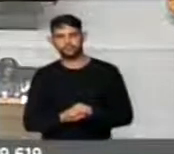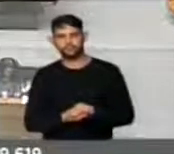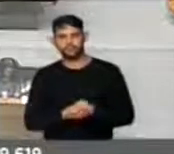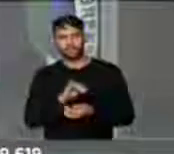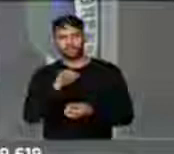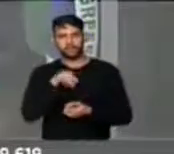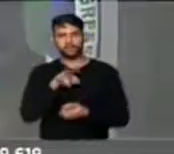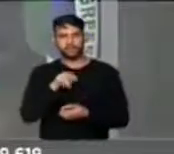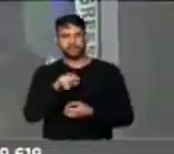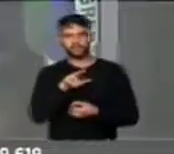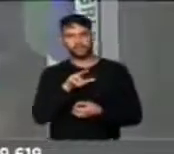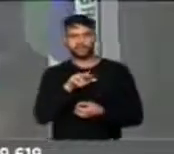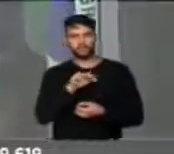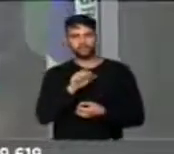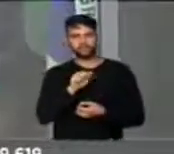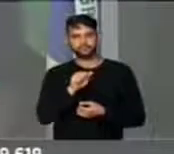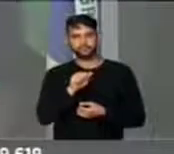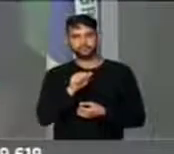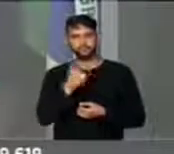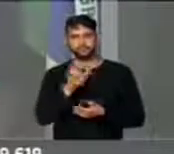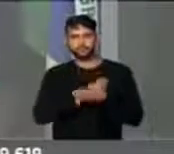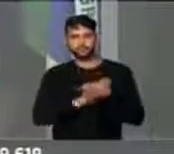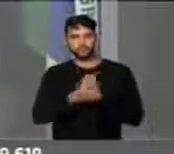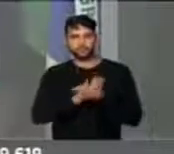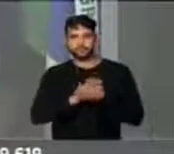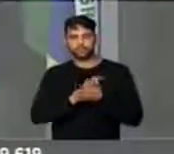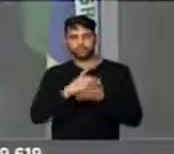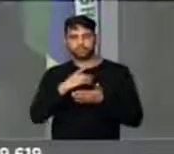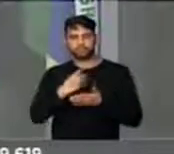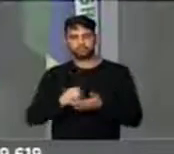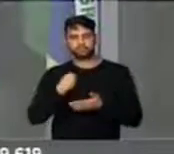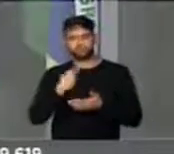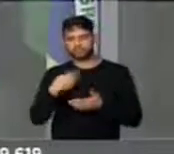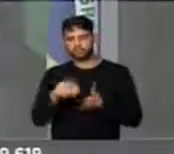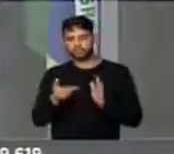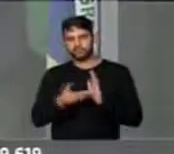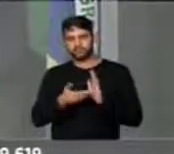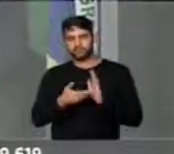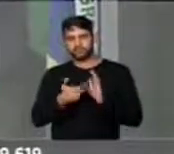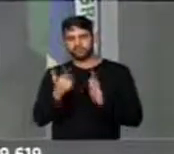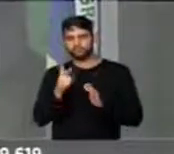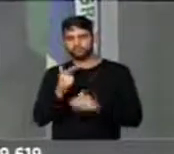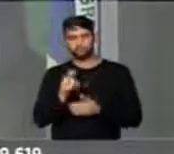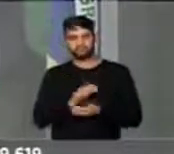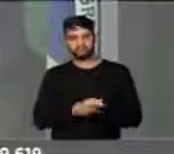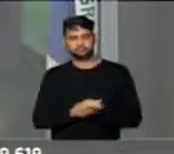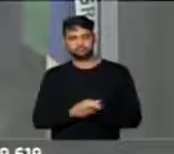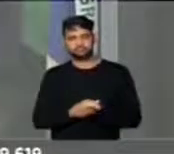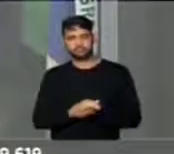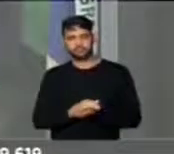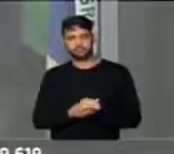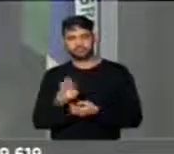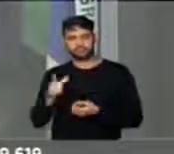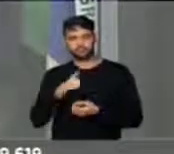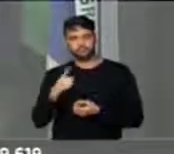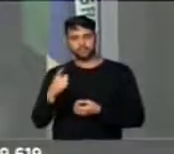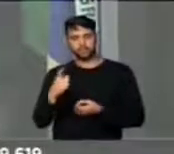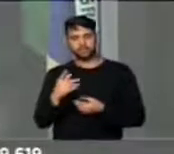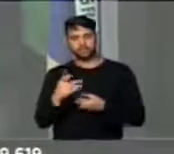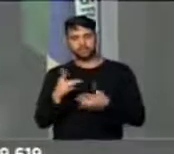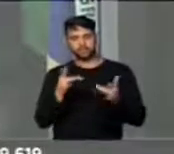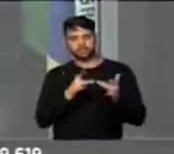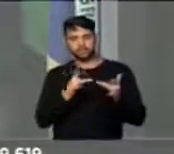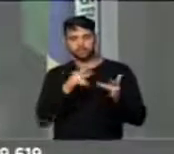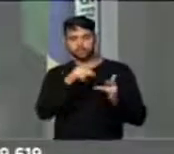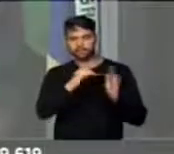Itamar não tinha nenhuma vivência na Câmara dos Deputados. O seu mundo era o Senado da